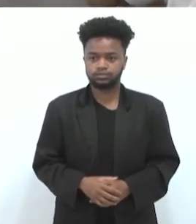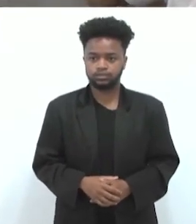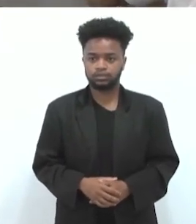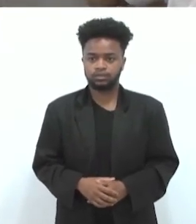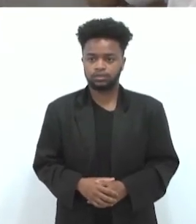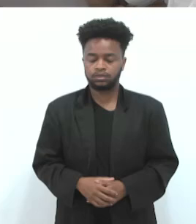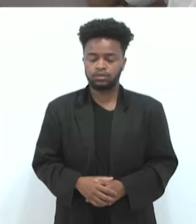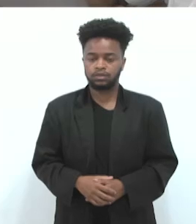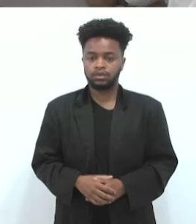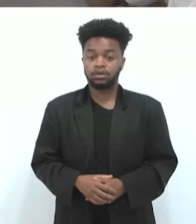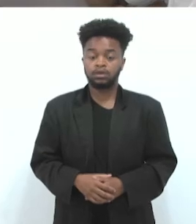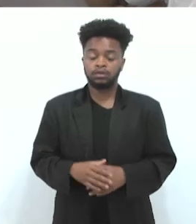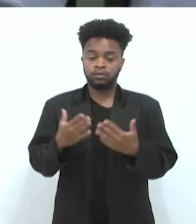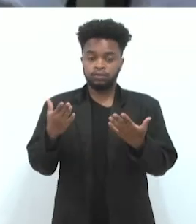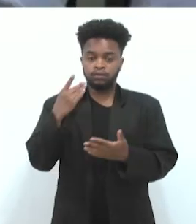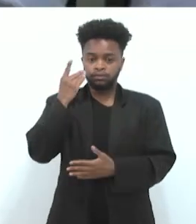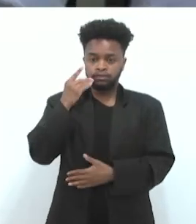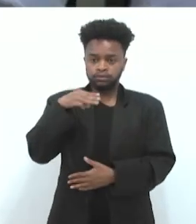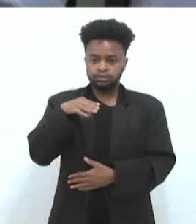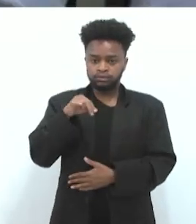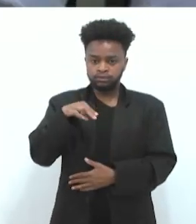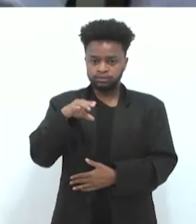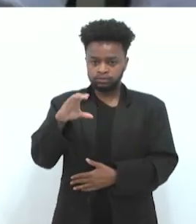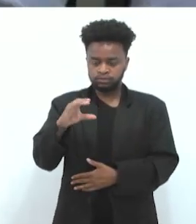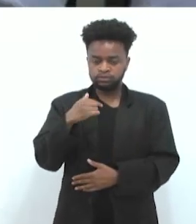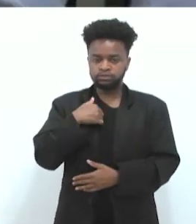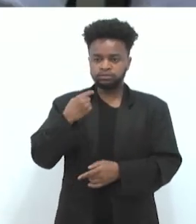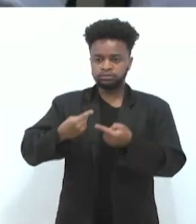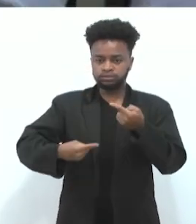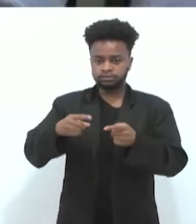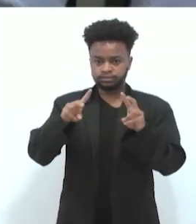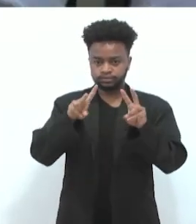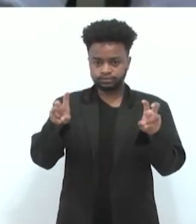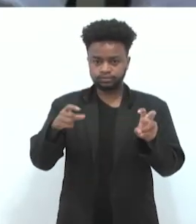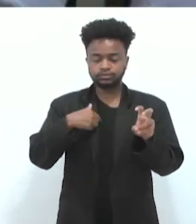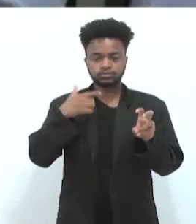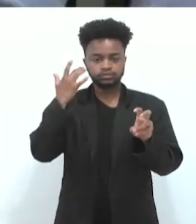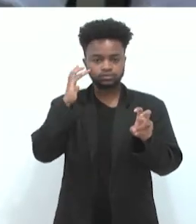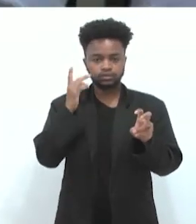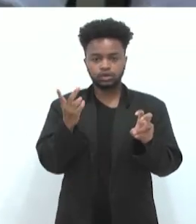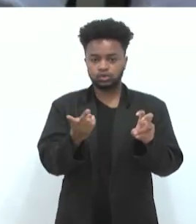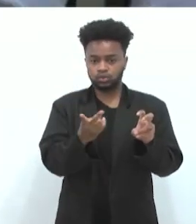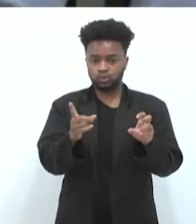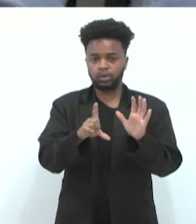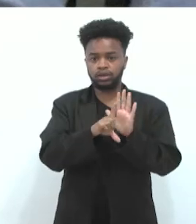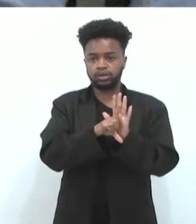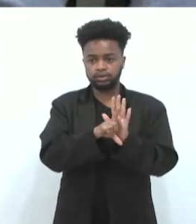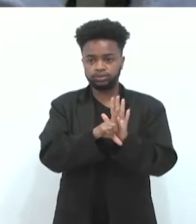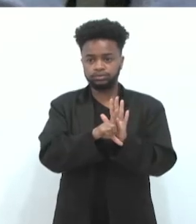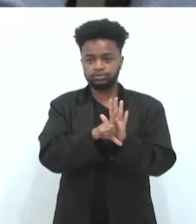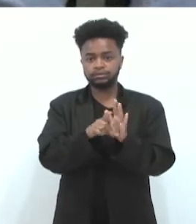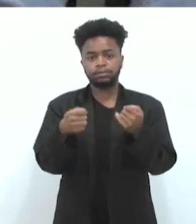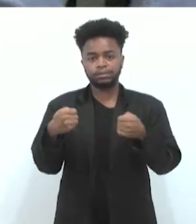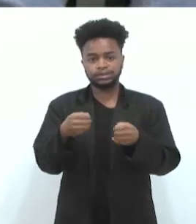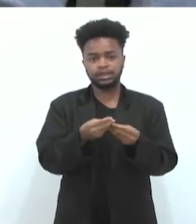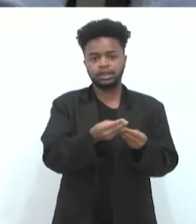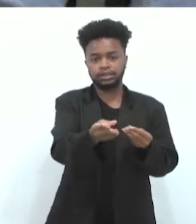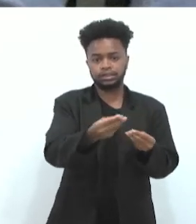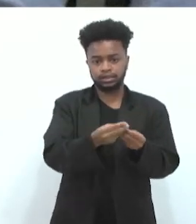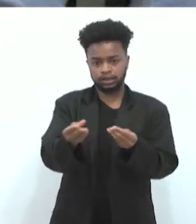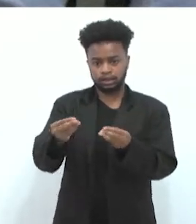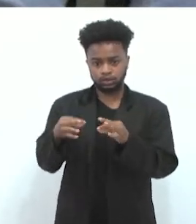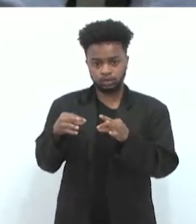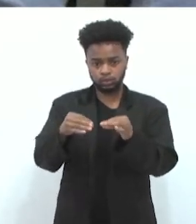Carlos Mink. Eu trouxe a questão, eu acho que esse material, as duas leis, parecer devia ser distribuído para todos. Muito